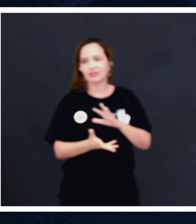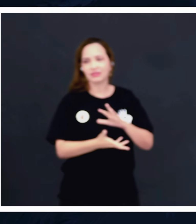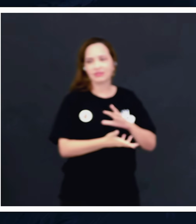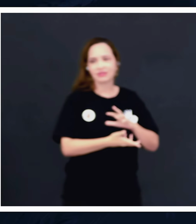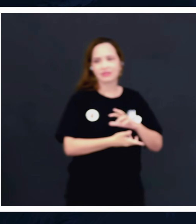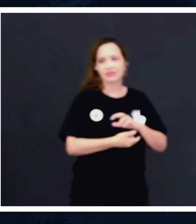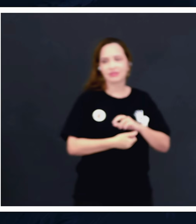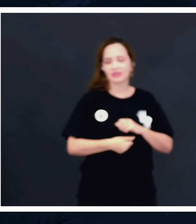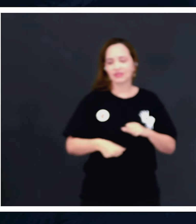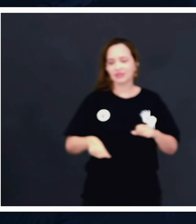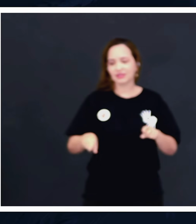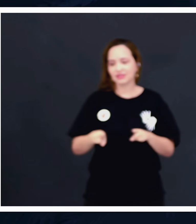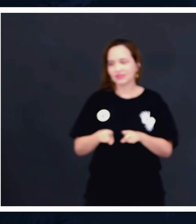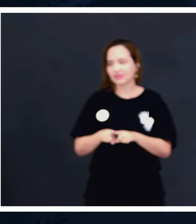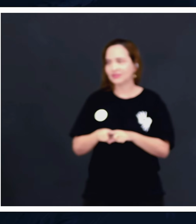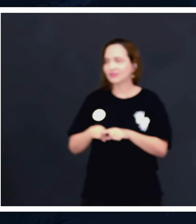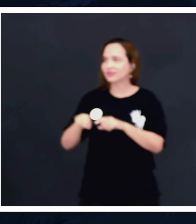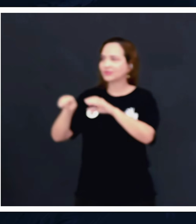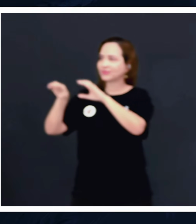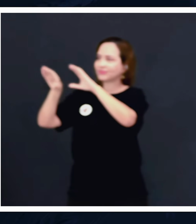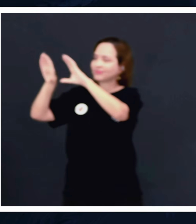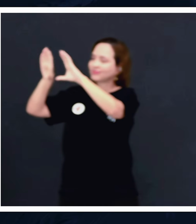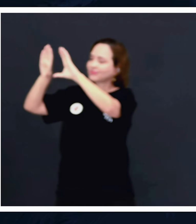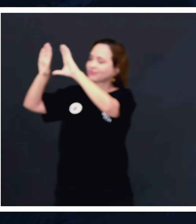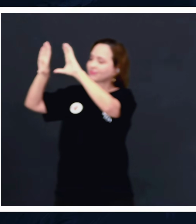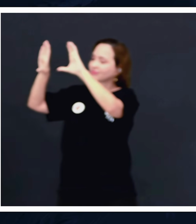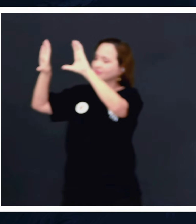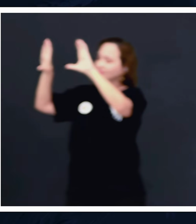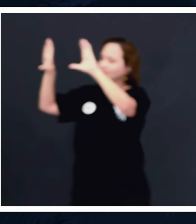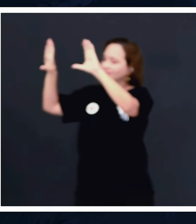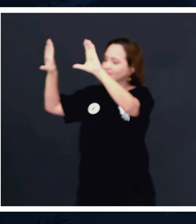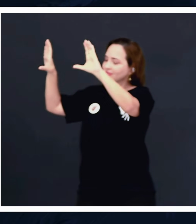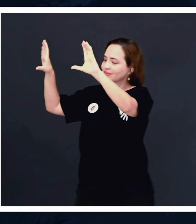toda a terra e céu.